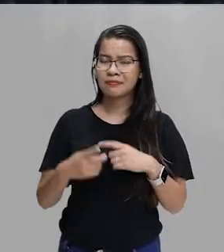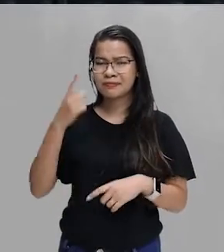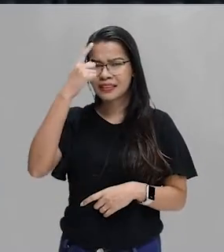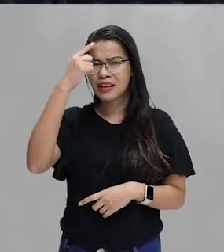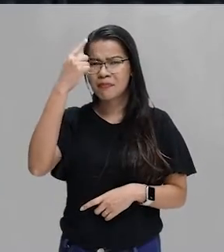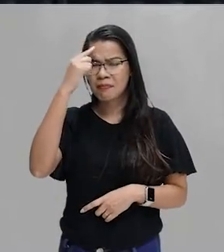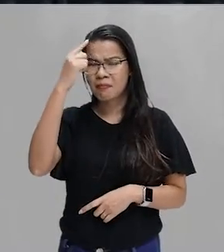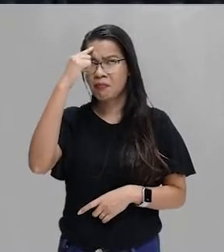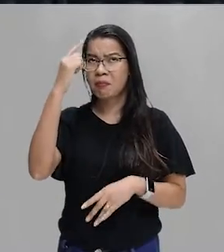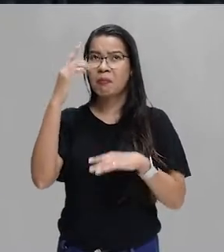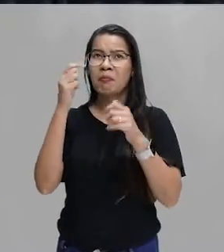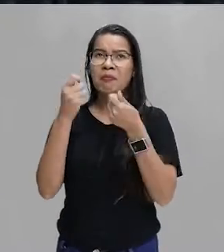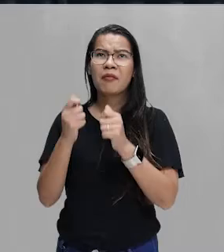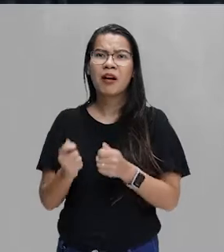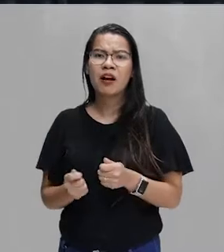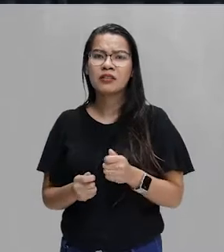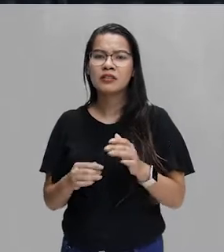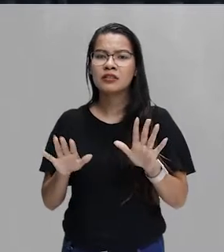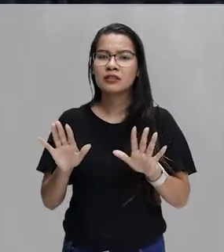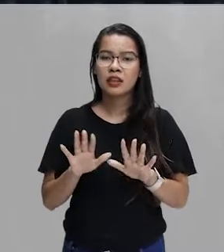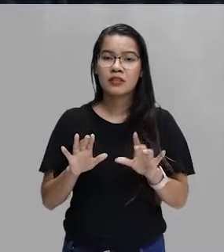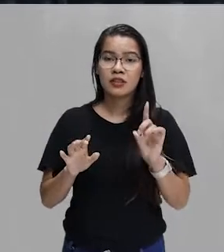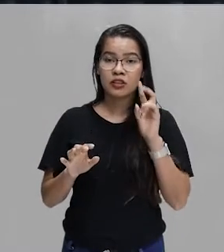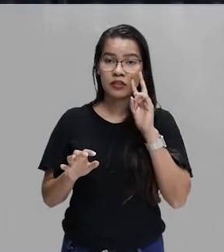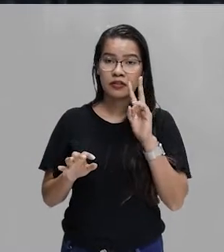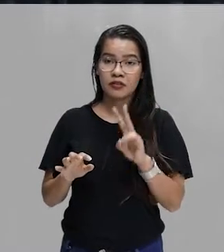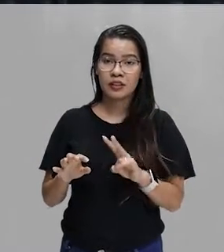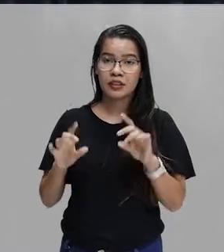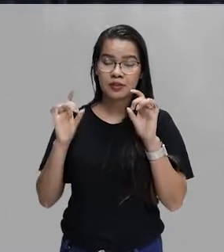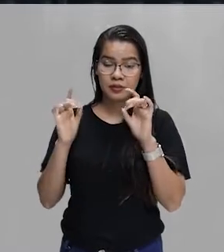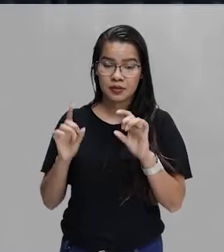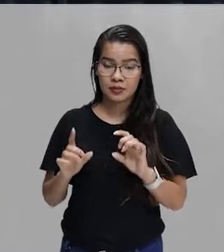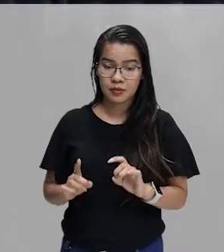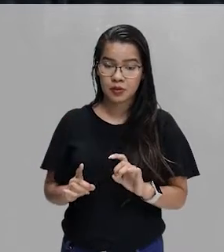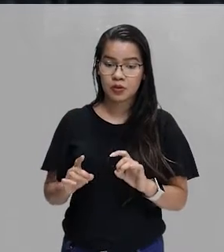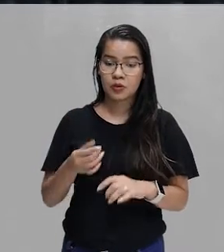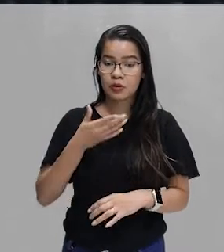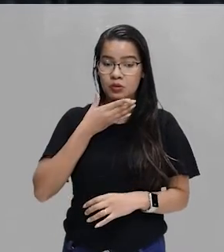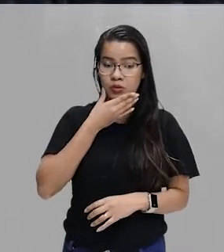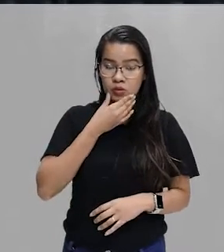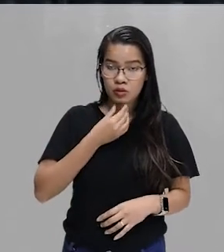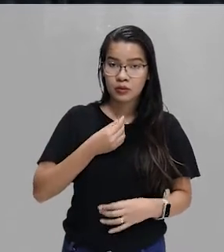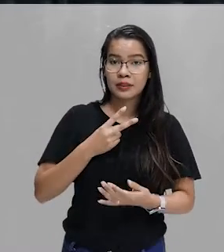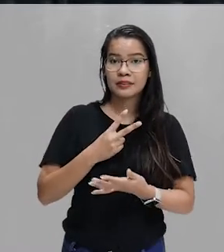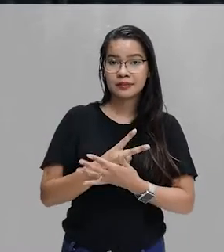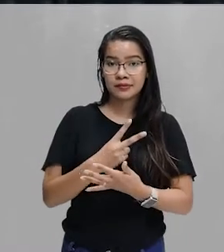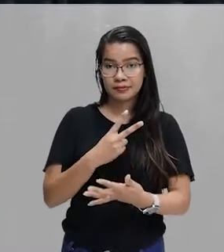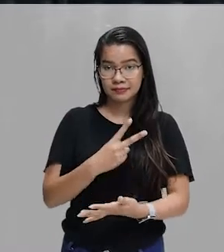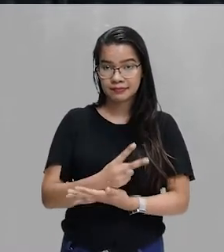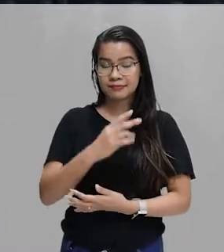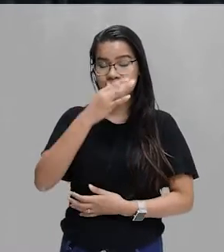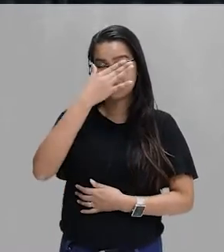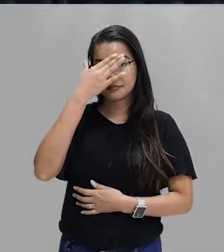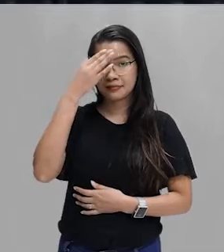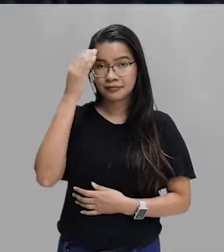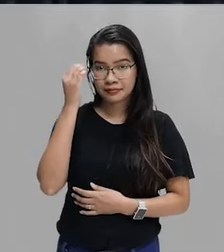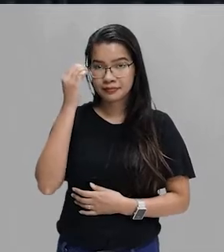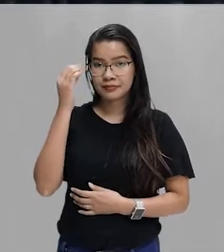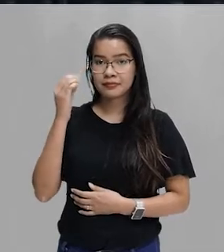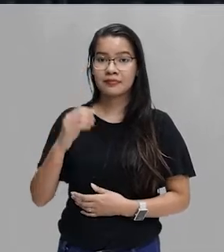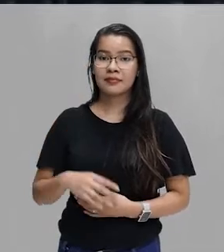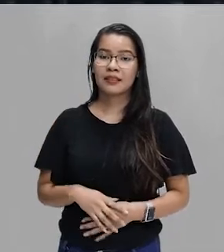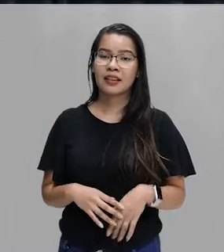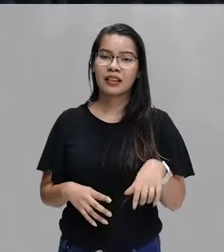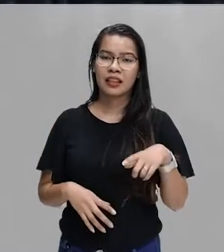com a oração subordinada. Você já vê a principal, que é: os homens sempre se esquecem.